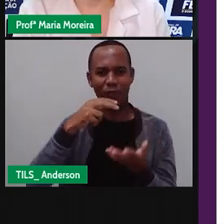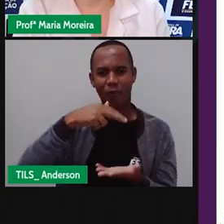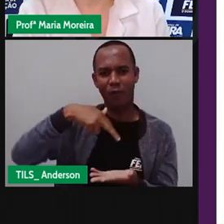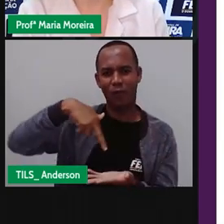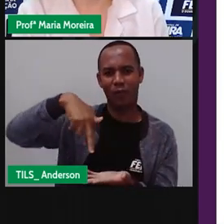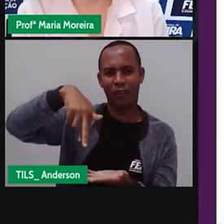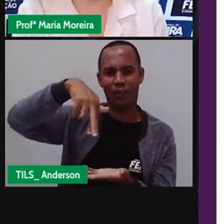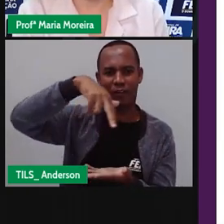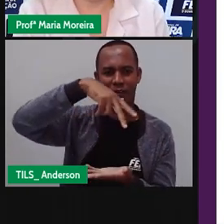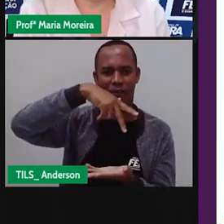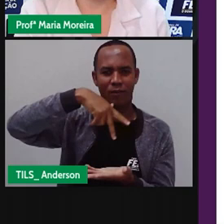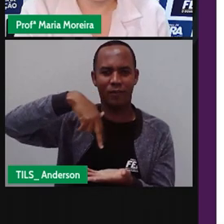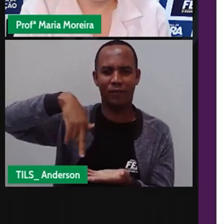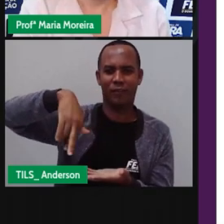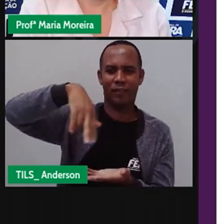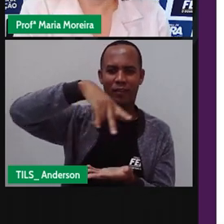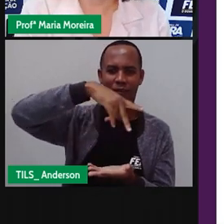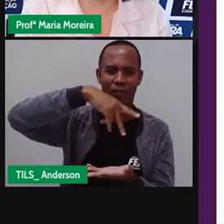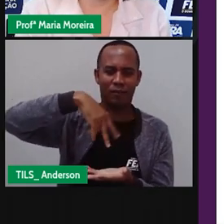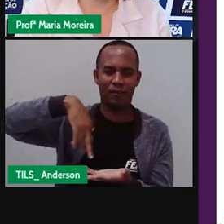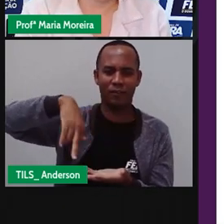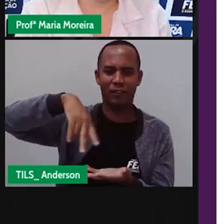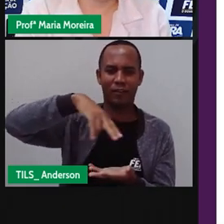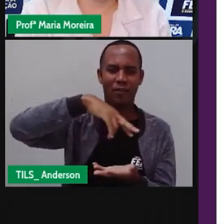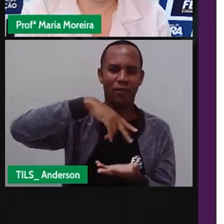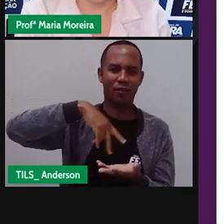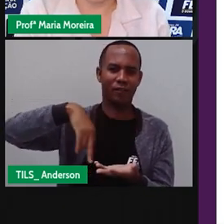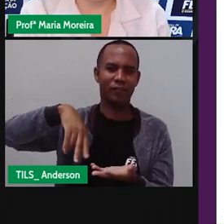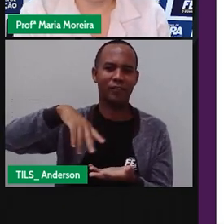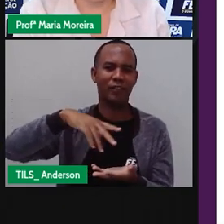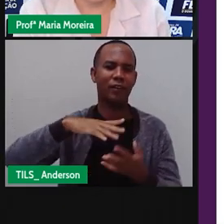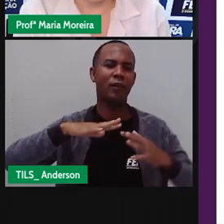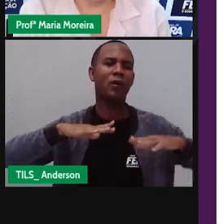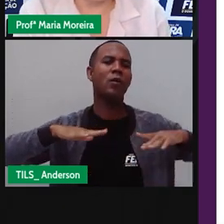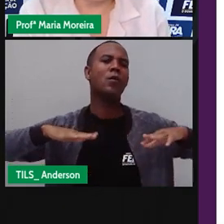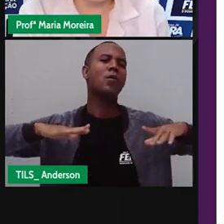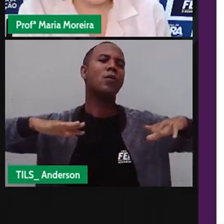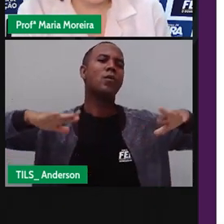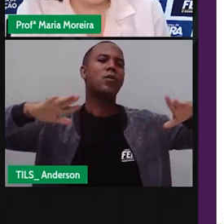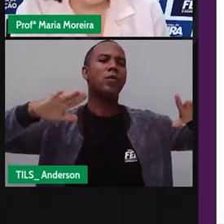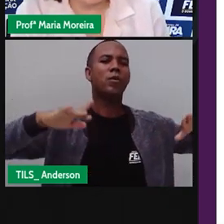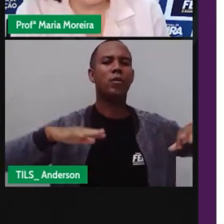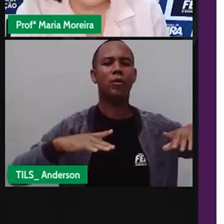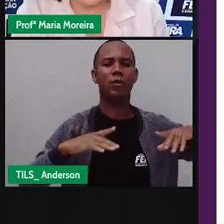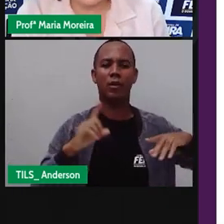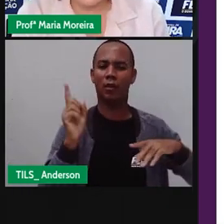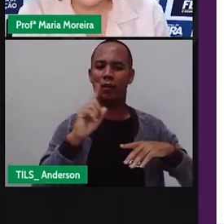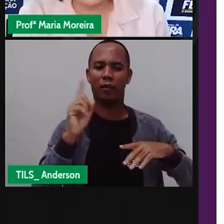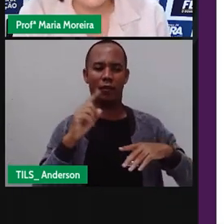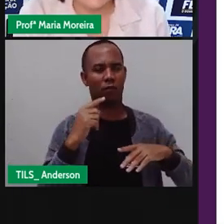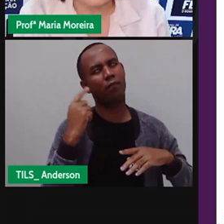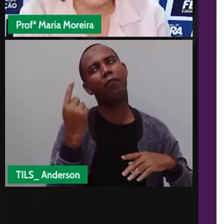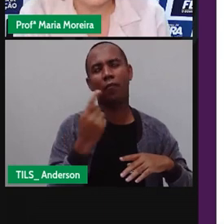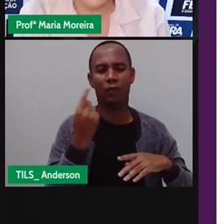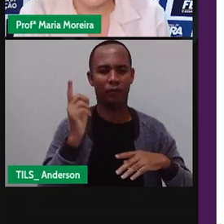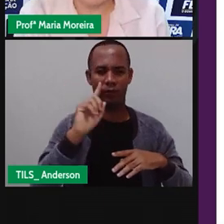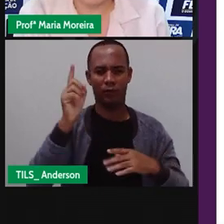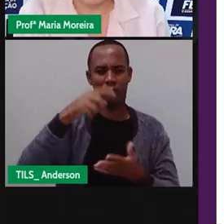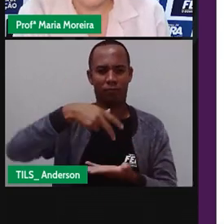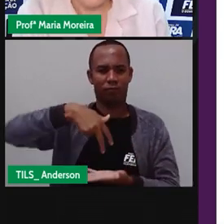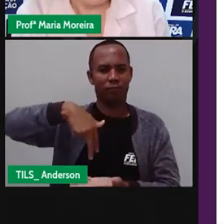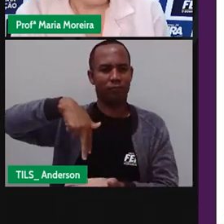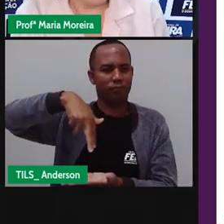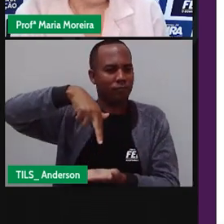Roda, roda, roda, com os bracinhos no ar. E não fica tonta, nem sai do